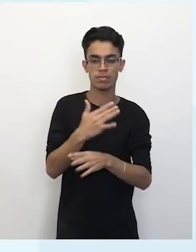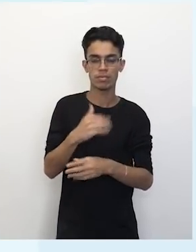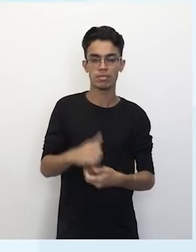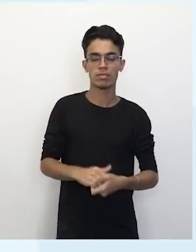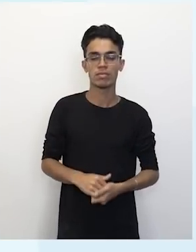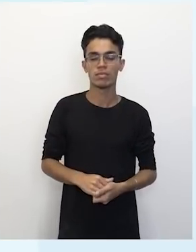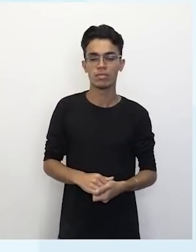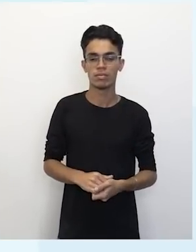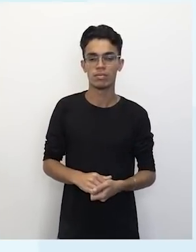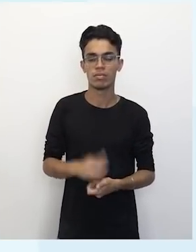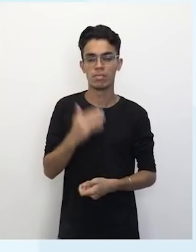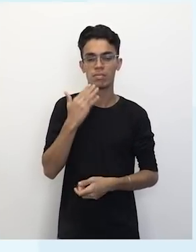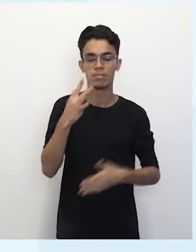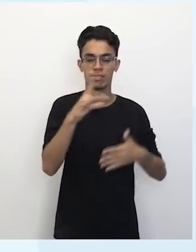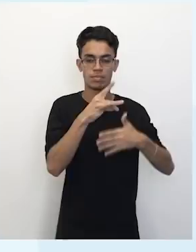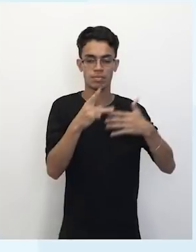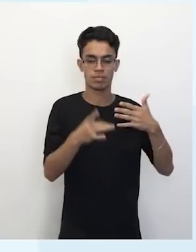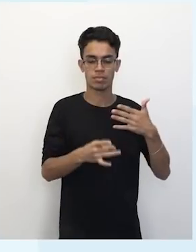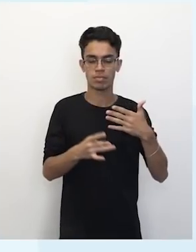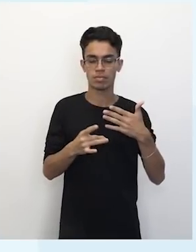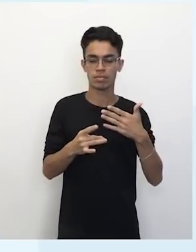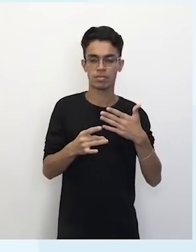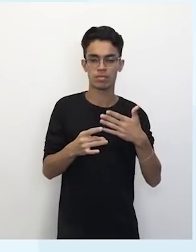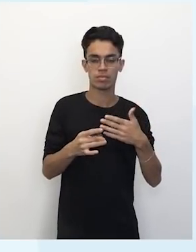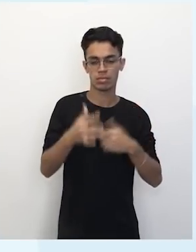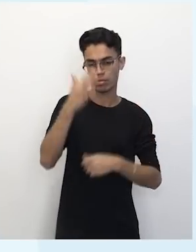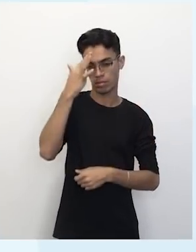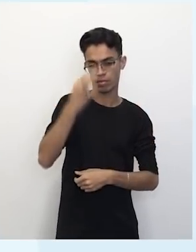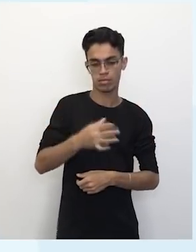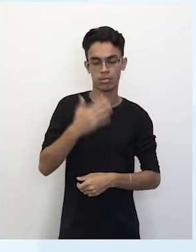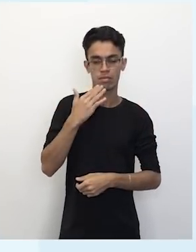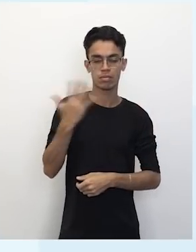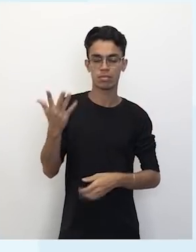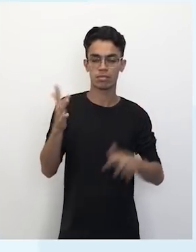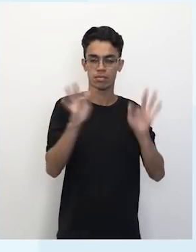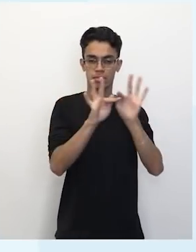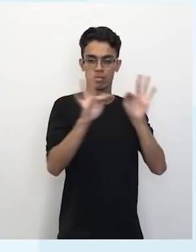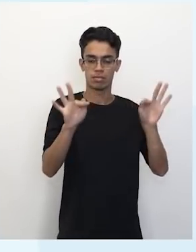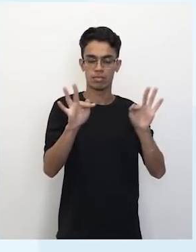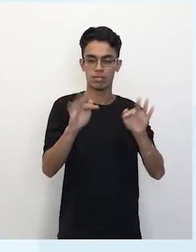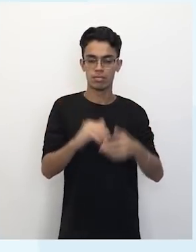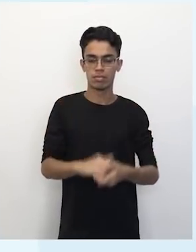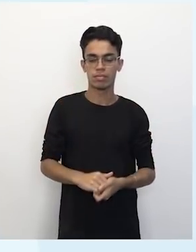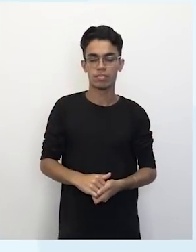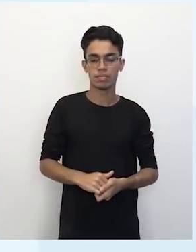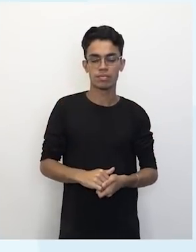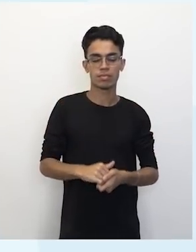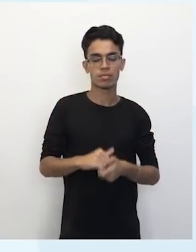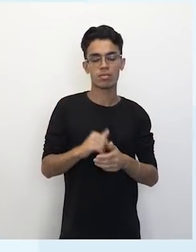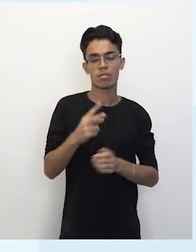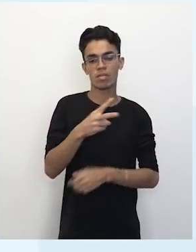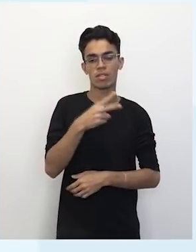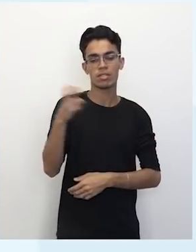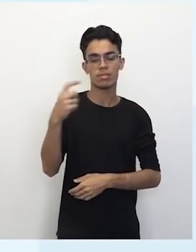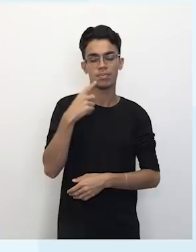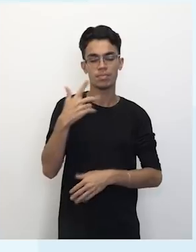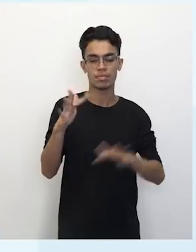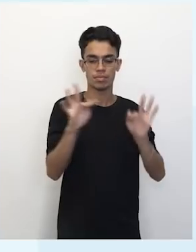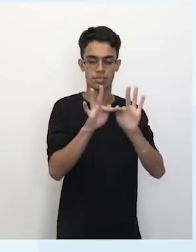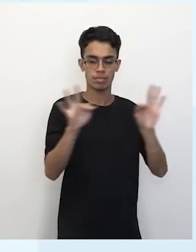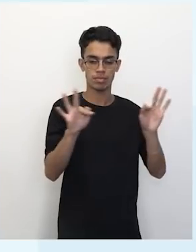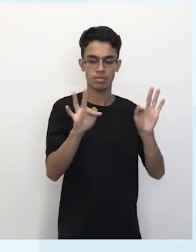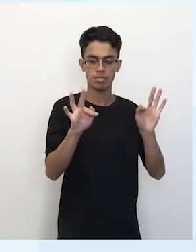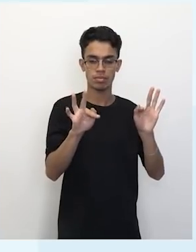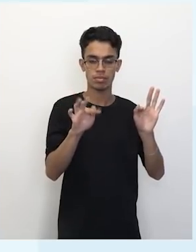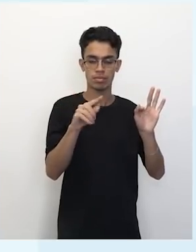que descreve essa minha leitura, tá certo? É essa daí. Tudo isso que eu li é equivalente a esta expressão algébrica